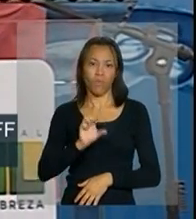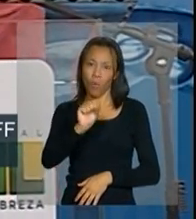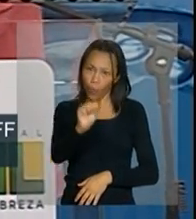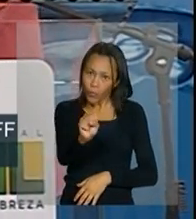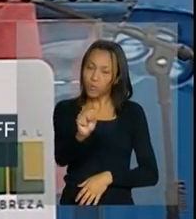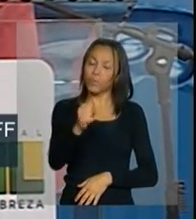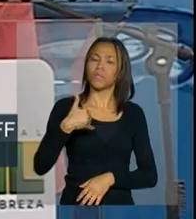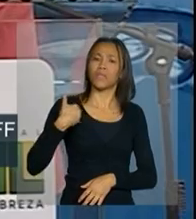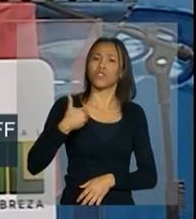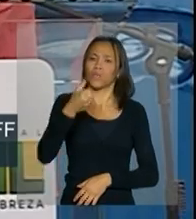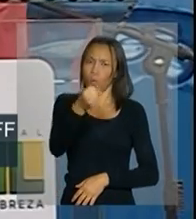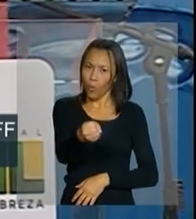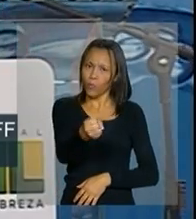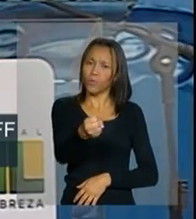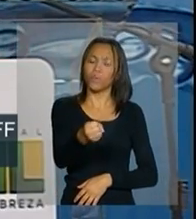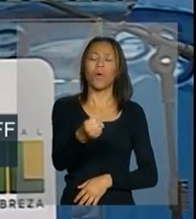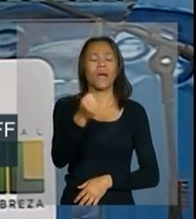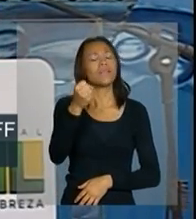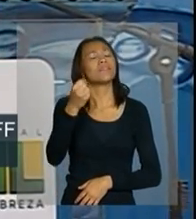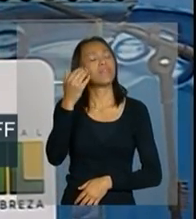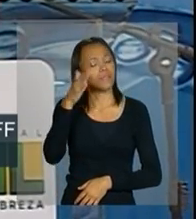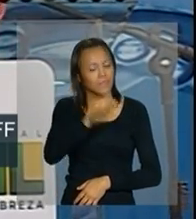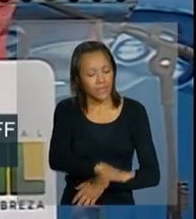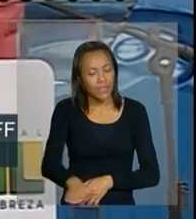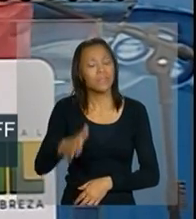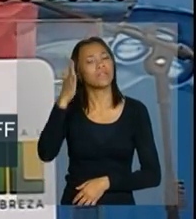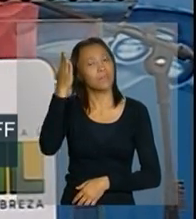8 anos, uma criança tem de saber